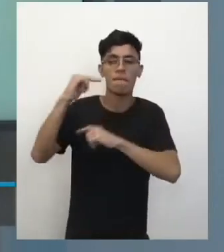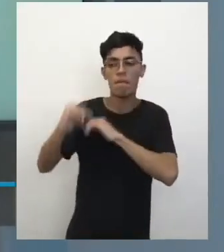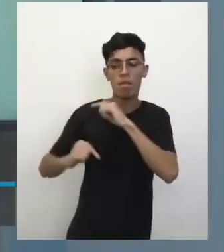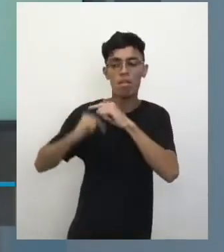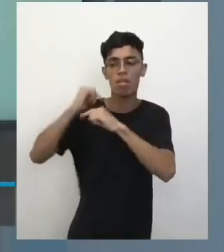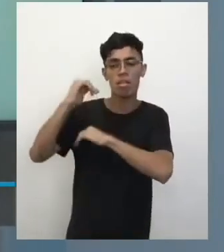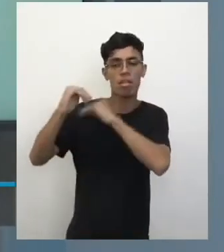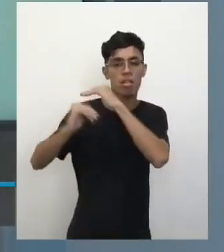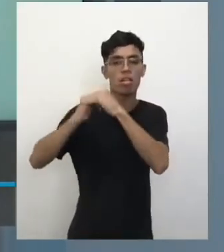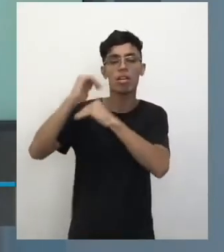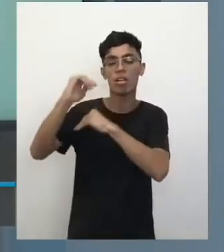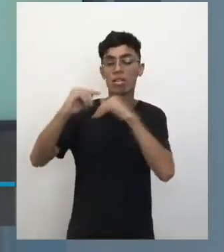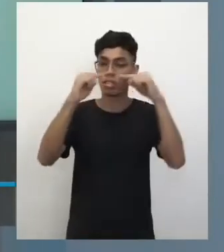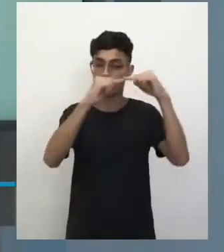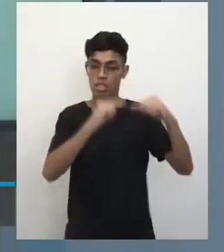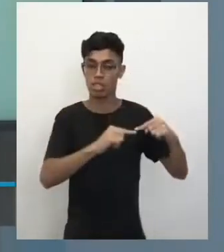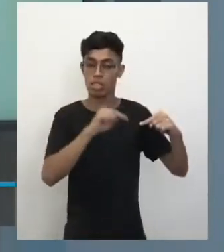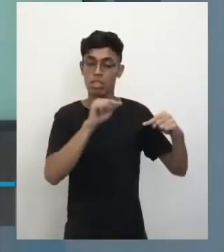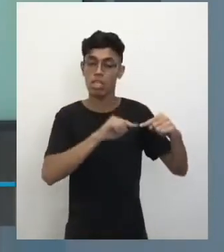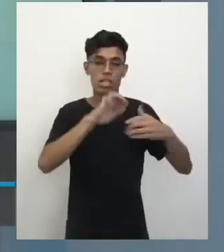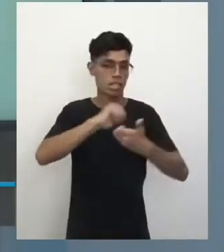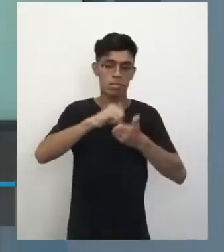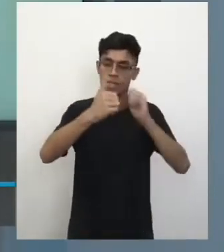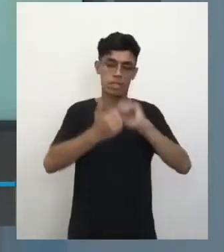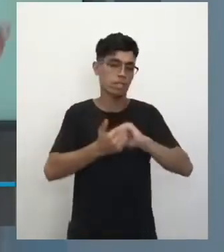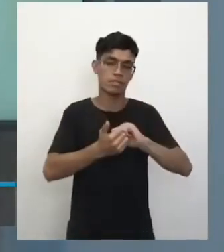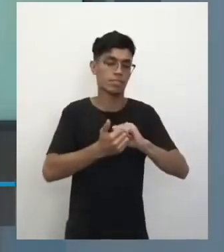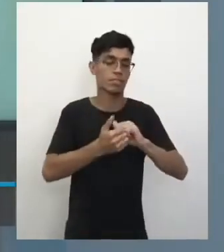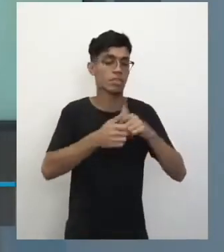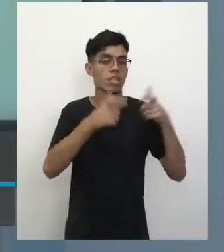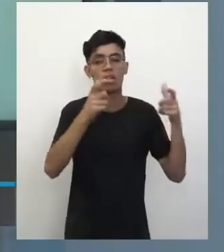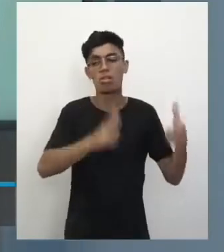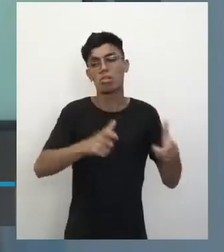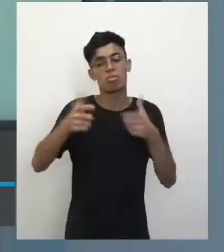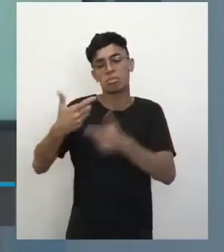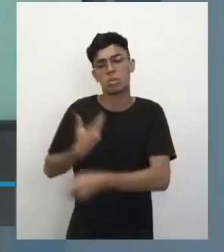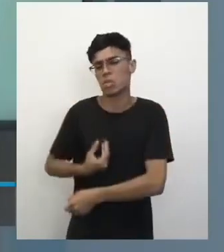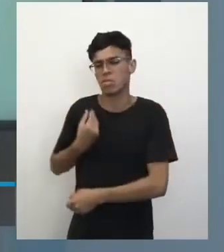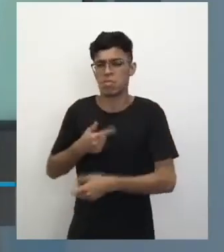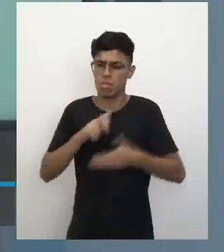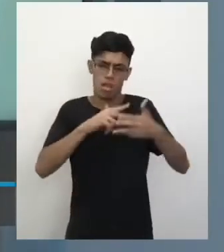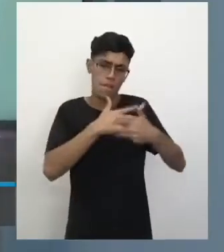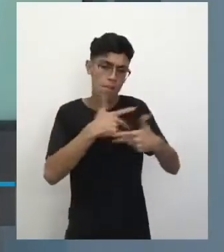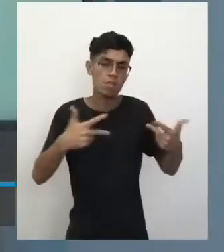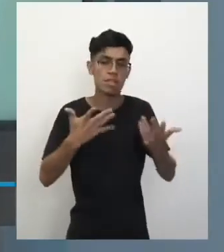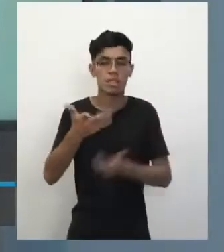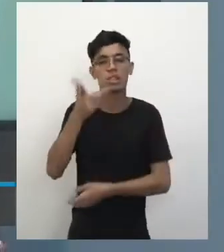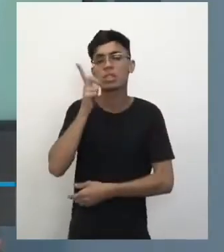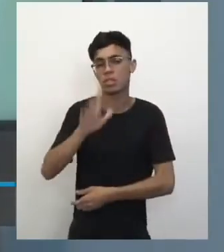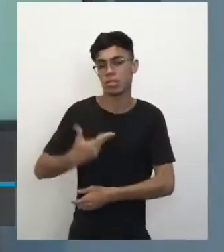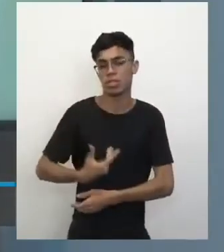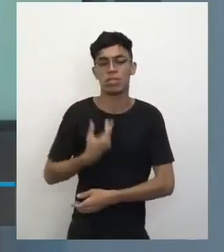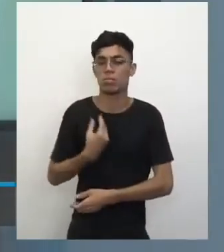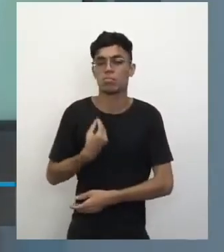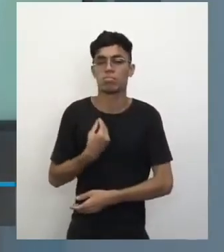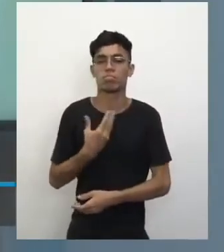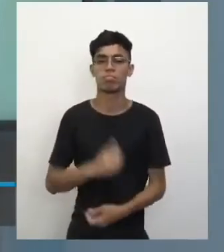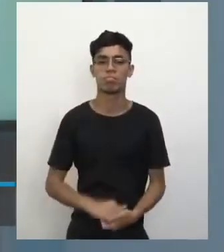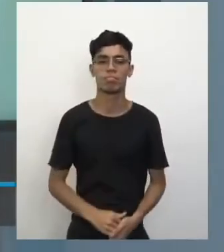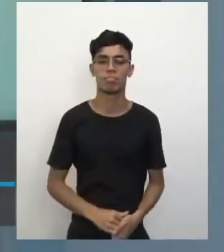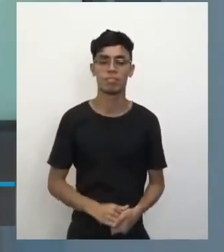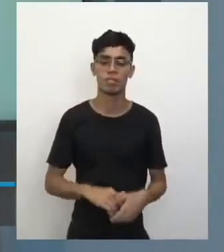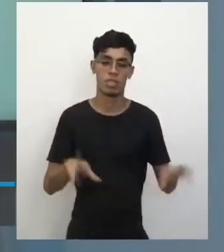estaria diretamente ligada ao quê? À adaptação às situações da vida ali, né? Conseguir sobreviver, basicamente.